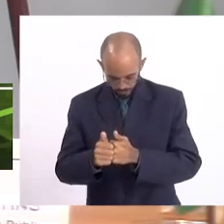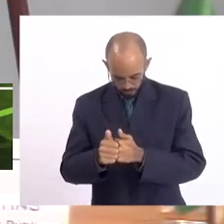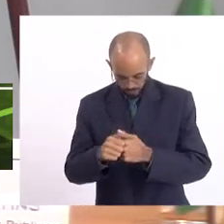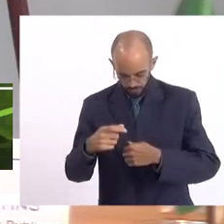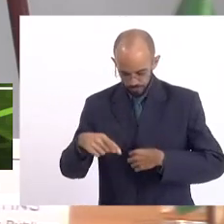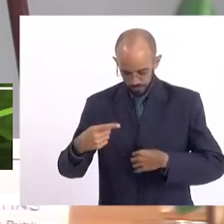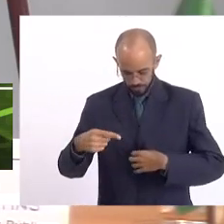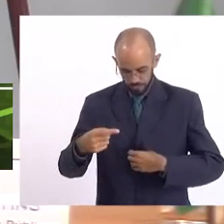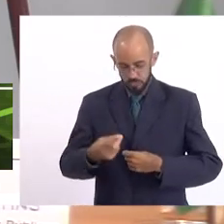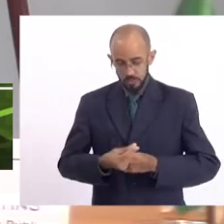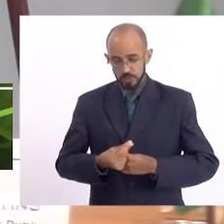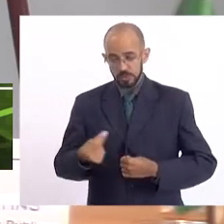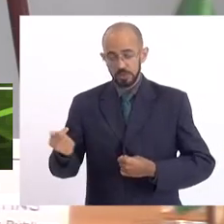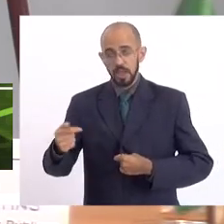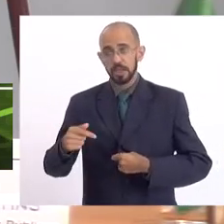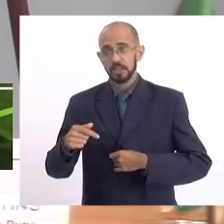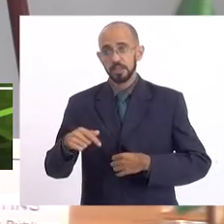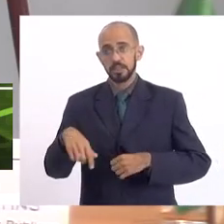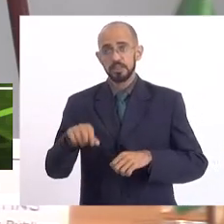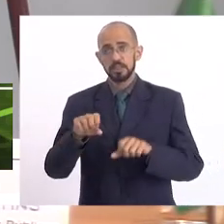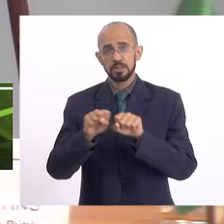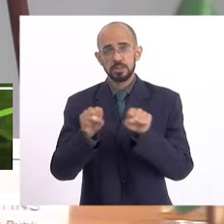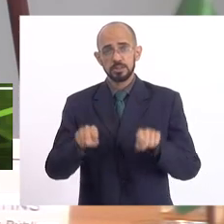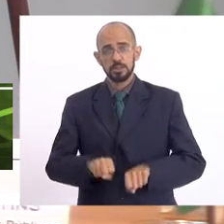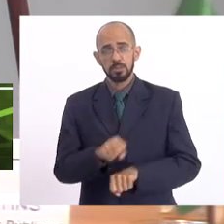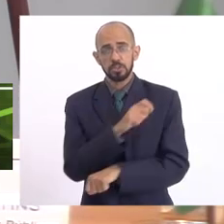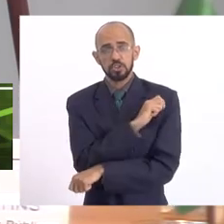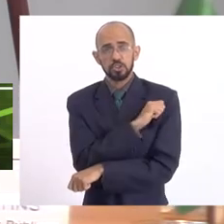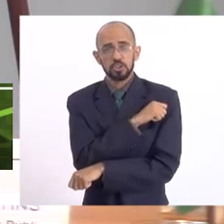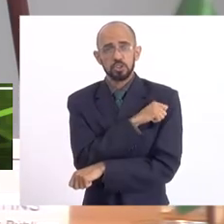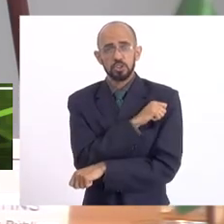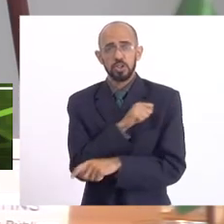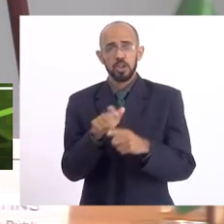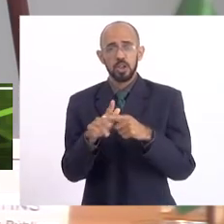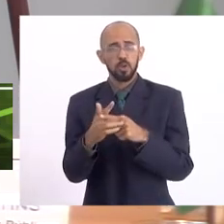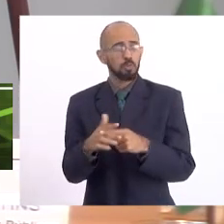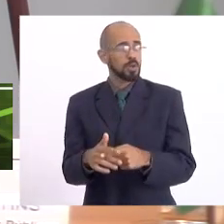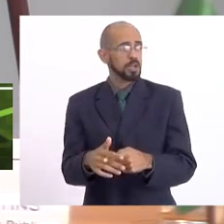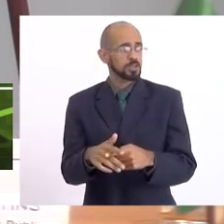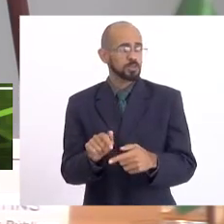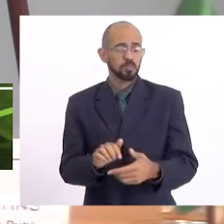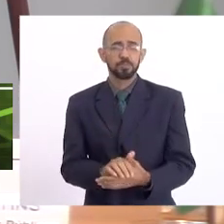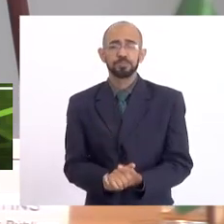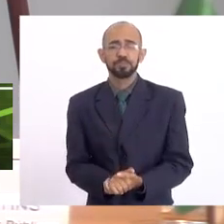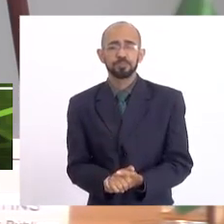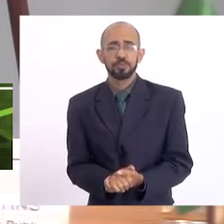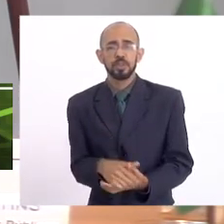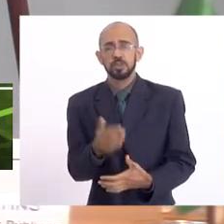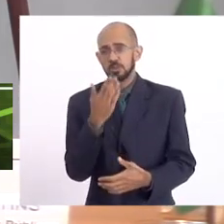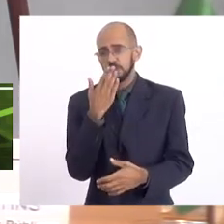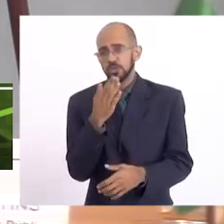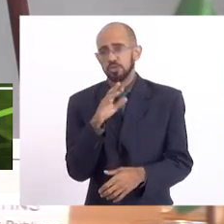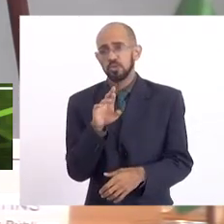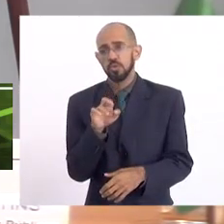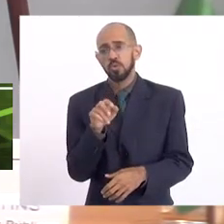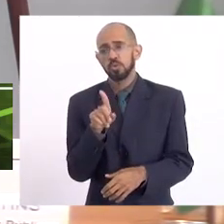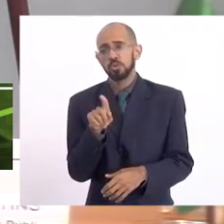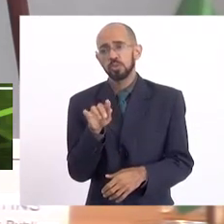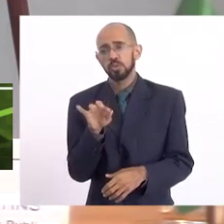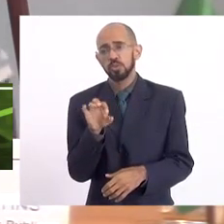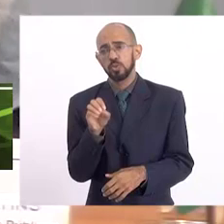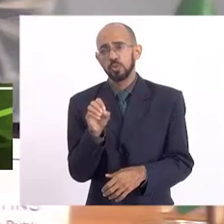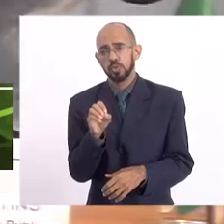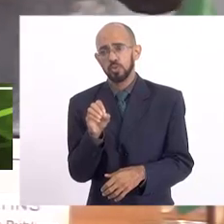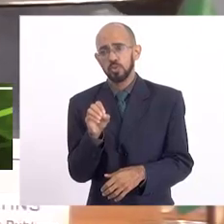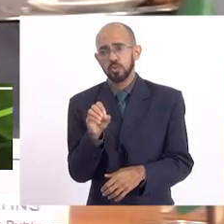regime de recuperação fiscal. Então, eu estou solicitando isso ao presidente Rodrigo Amorim, e tem uma máxima aqui